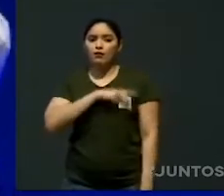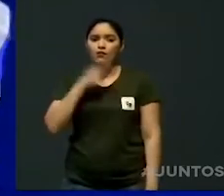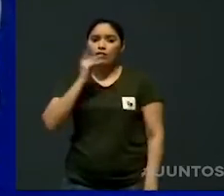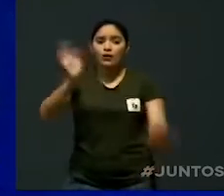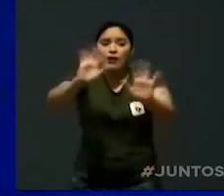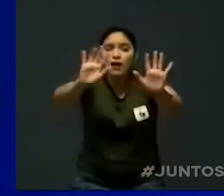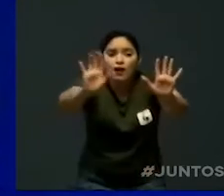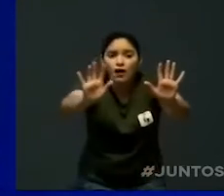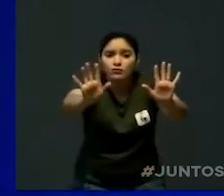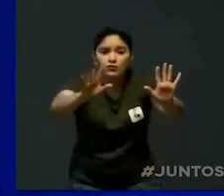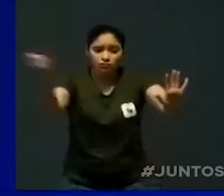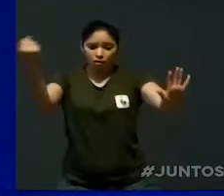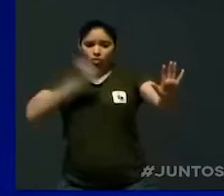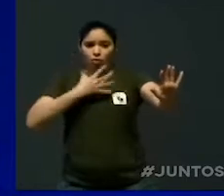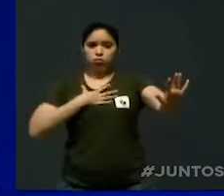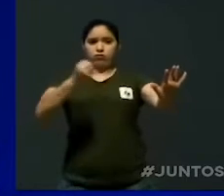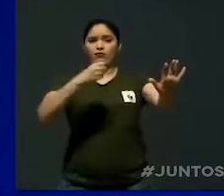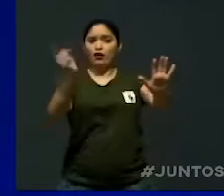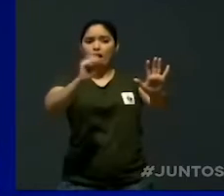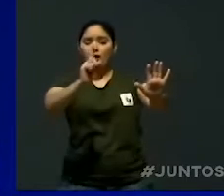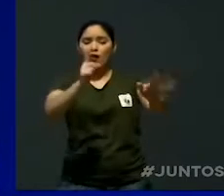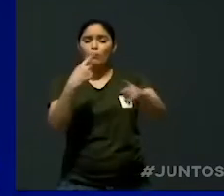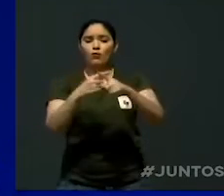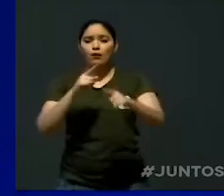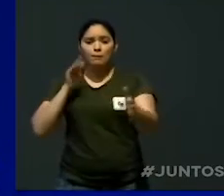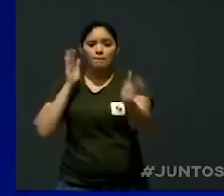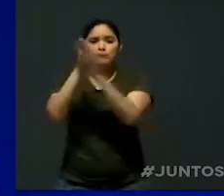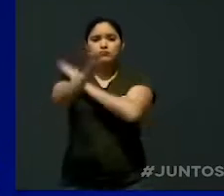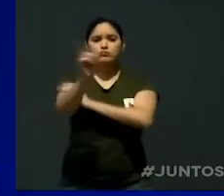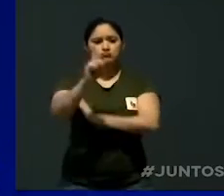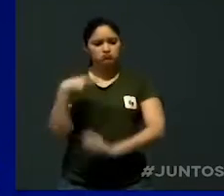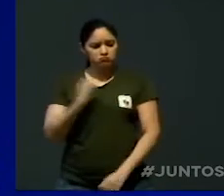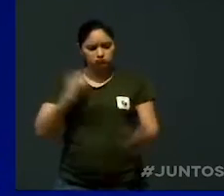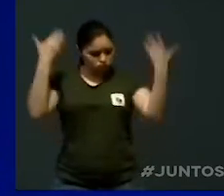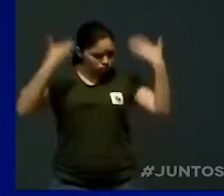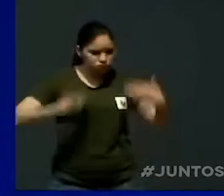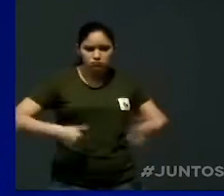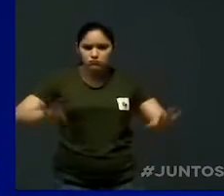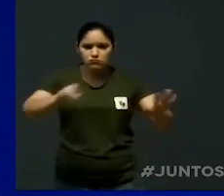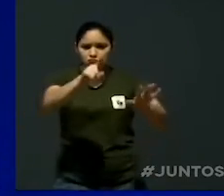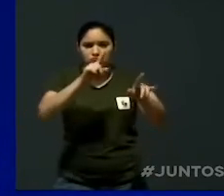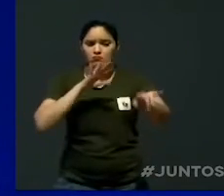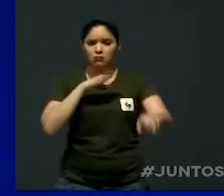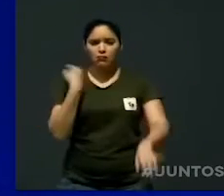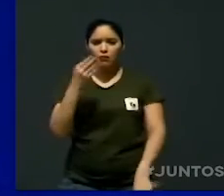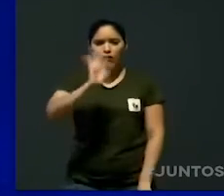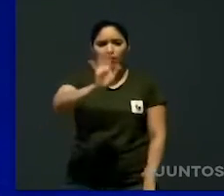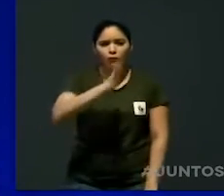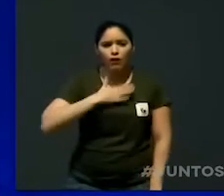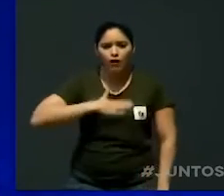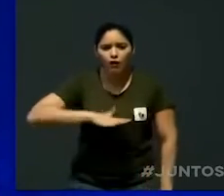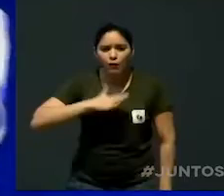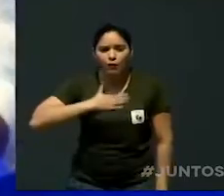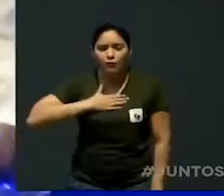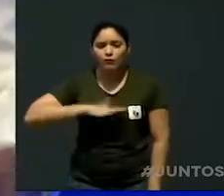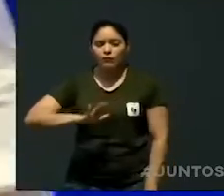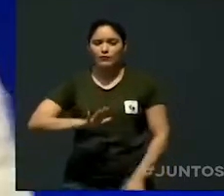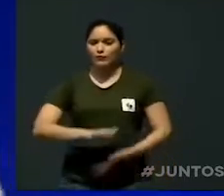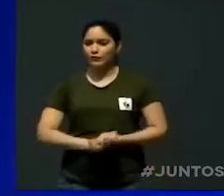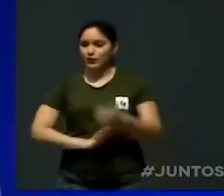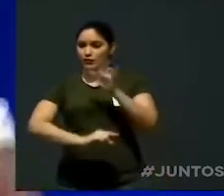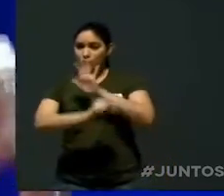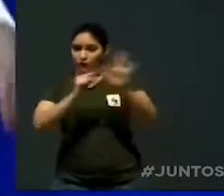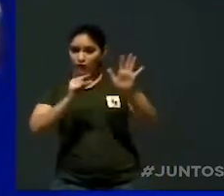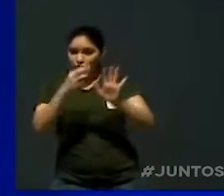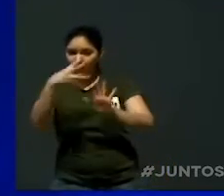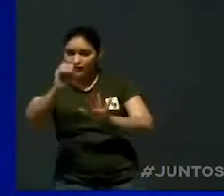nenhum mal, porque ninguém fugiu. Estamos todos aqui, você não vai morrer. E ele então no versículo 30